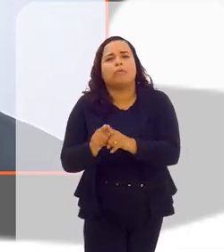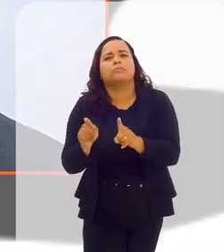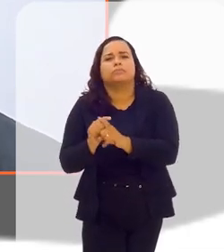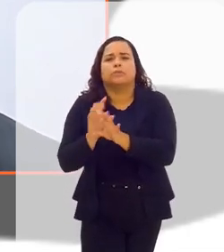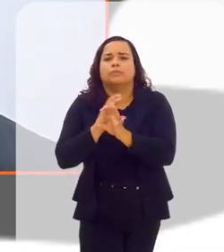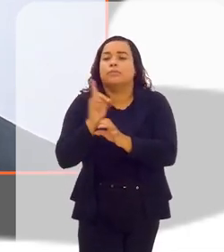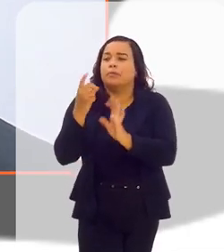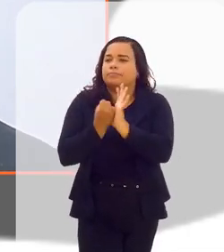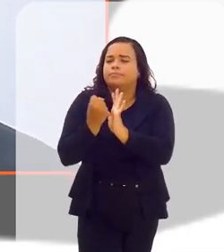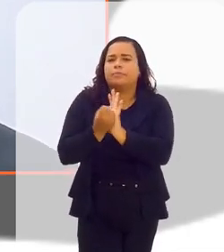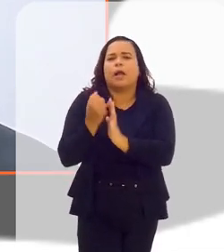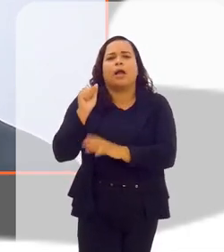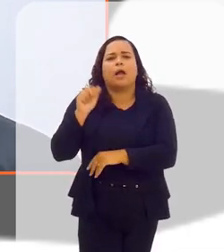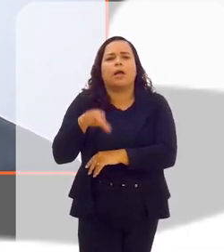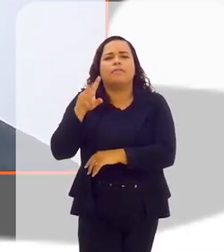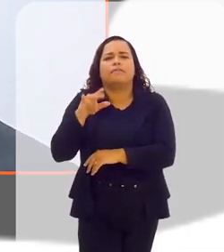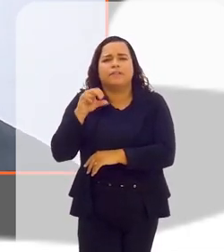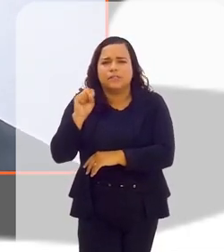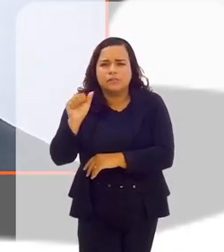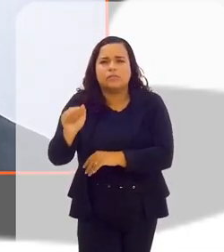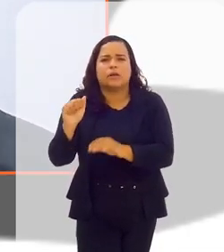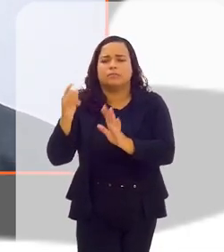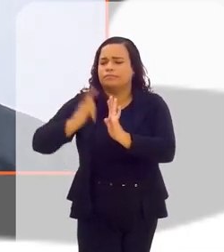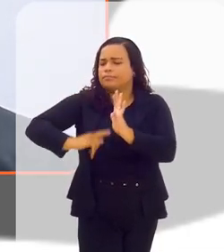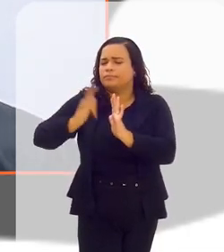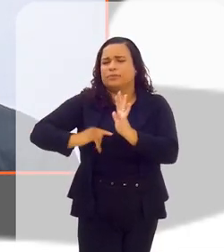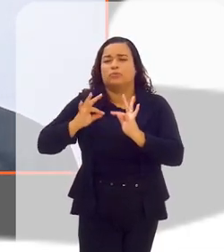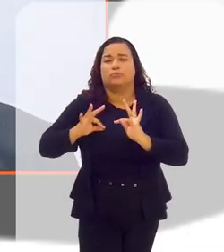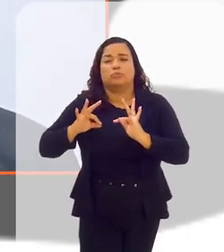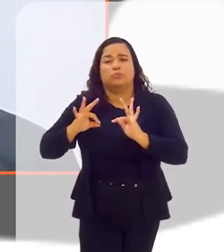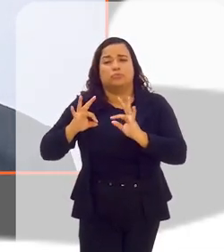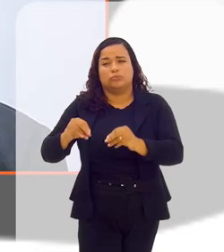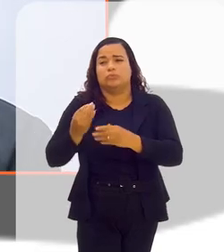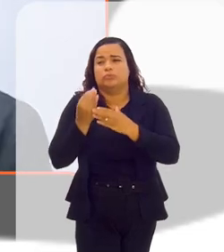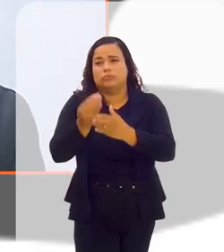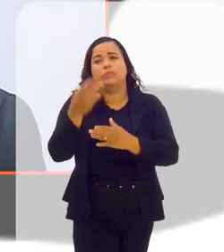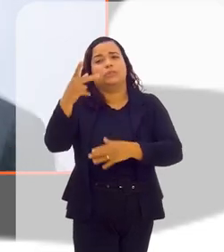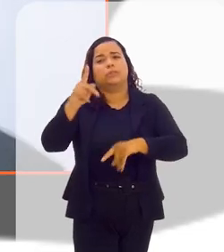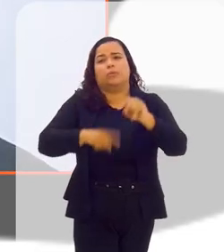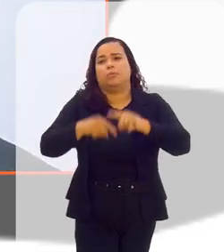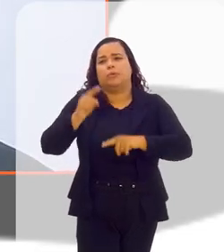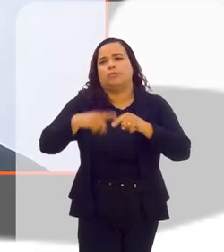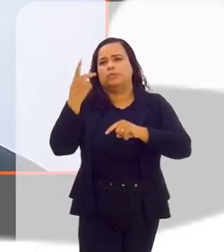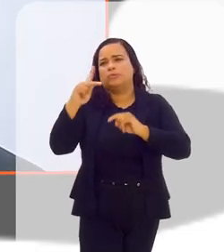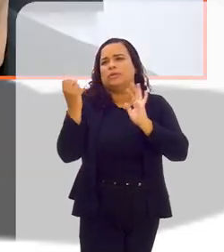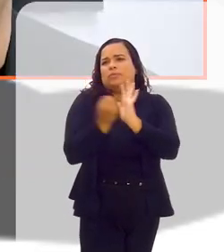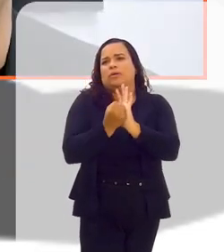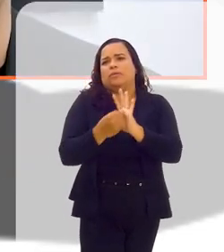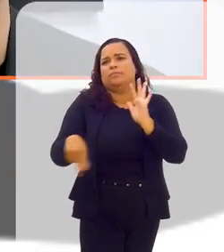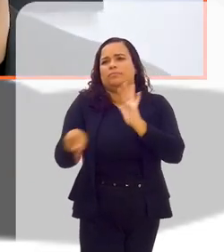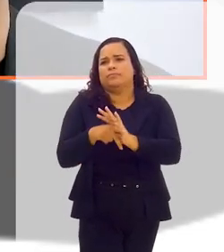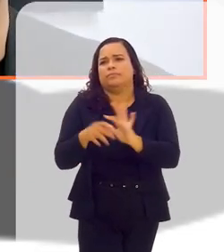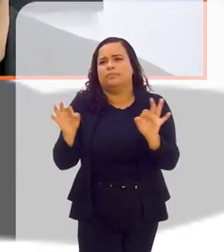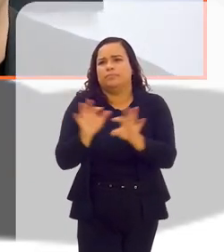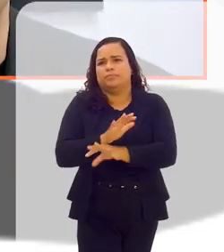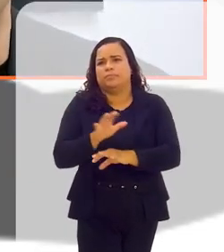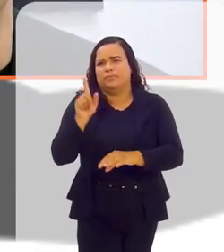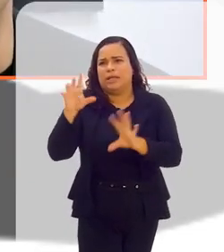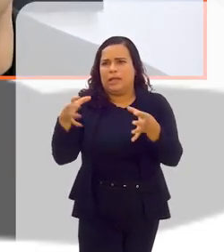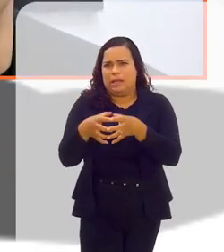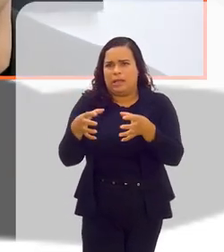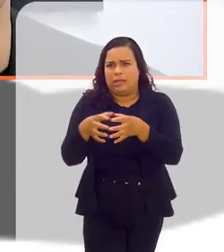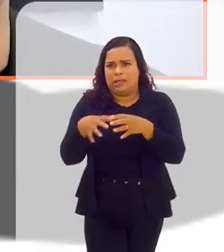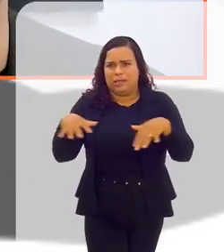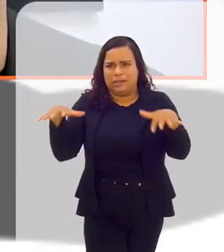precificações, notificações da Anvisa, os dossiês, enfim, tudo que é necessário para que você tenha o seu produto na sua marca. Então, nós Você ficamos sabe que